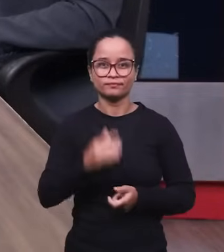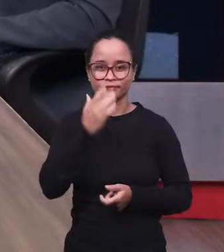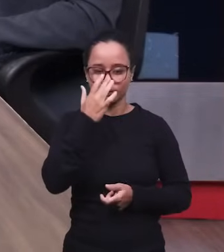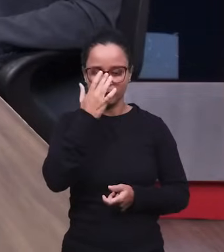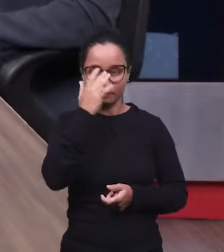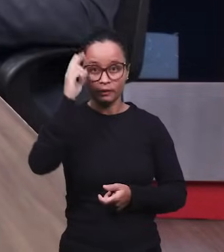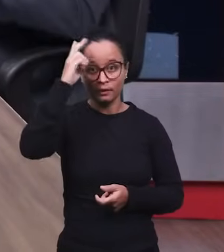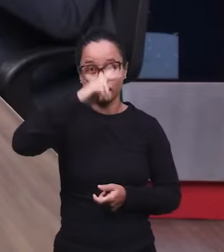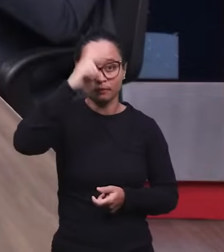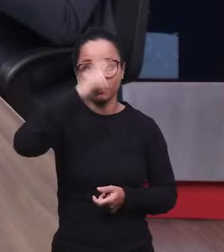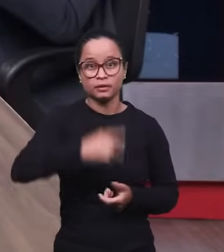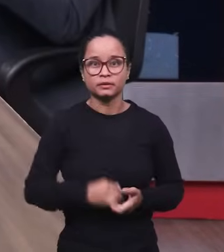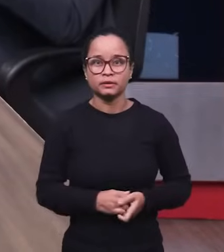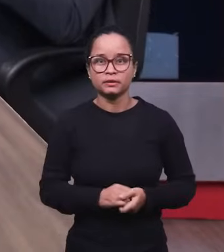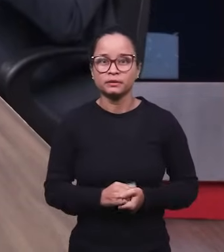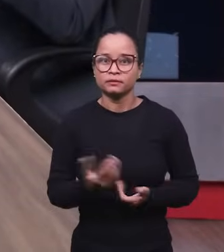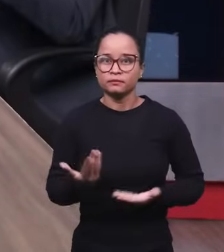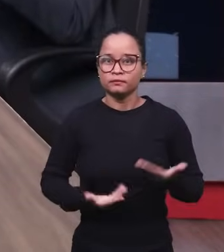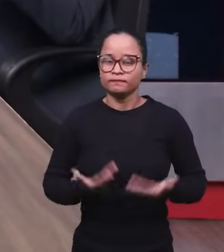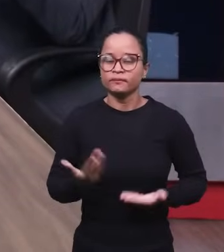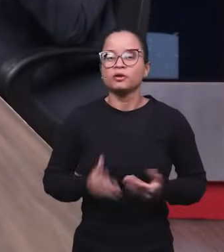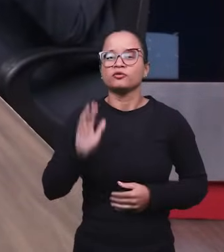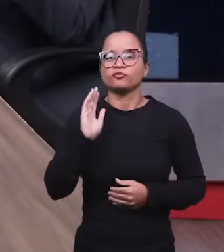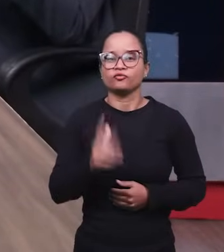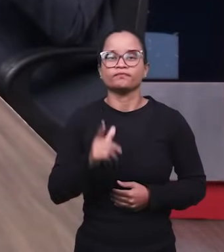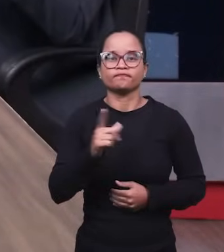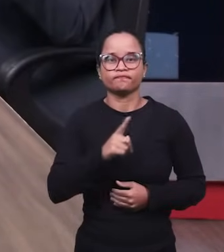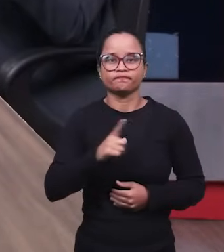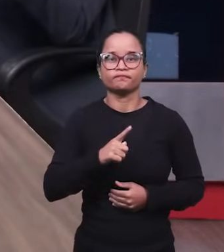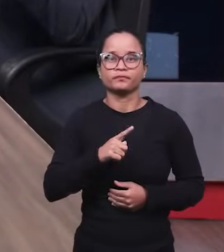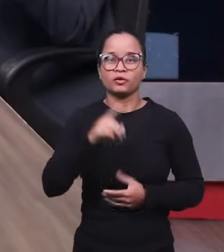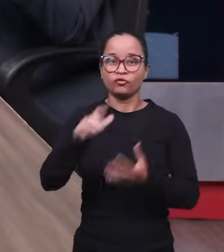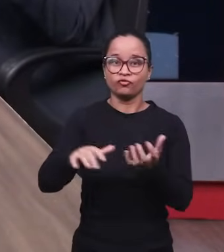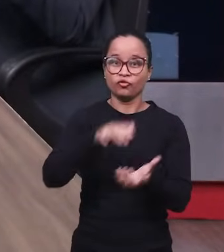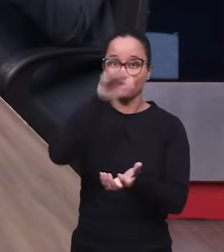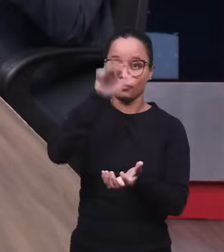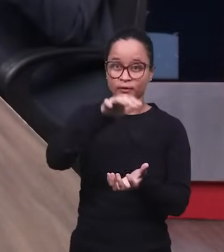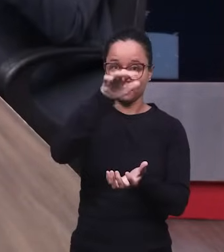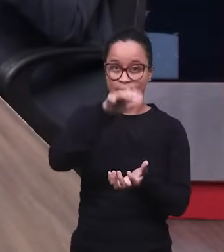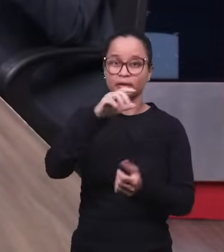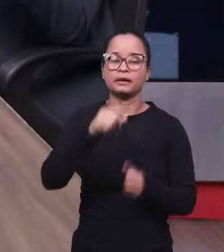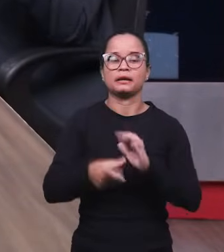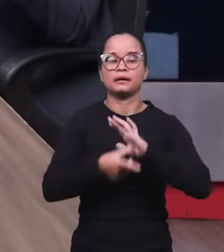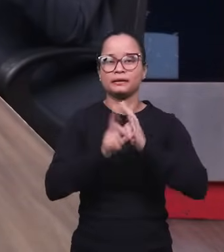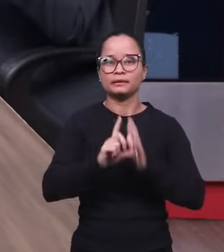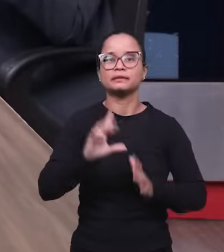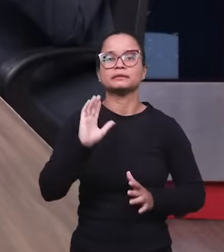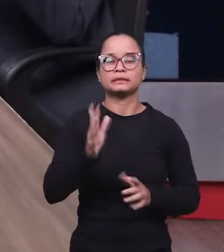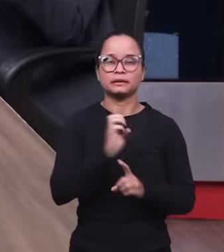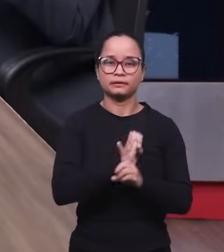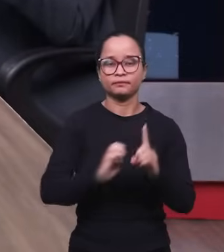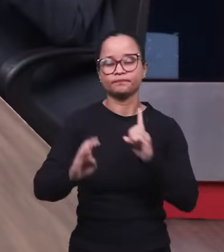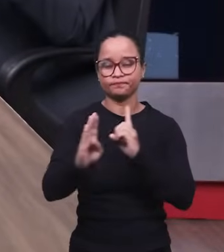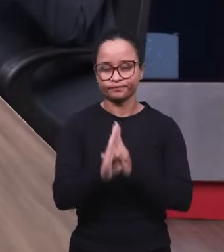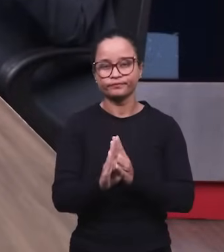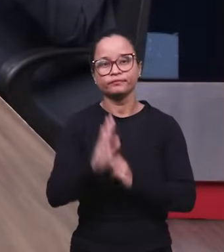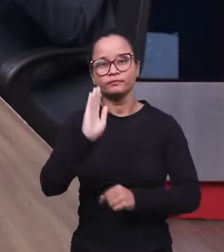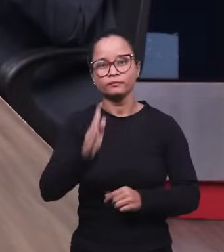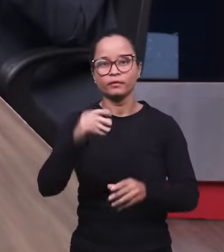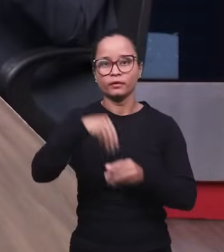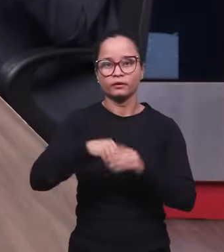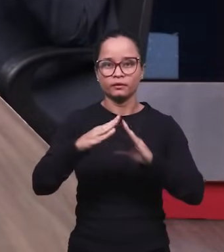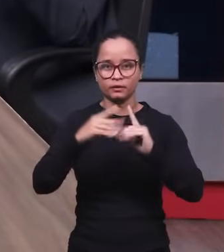bom. Lembrando que a igreja ela já tinha o recurso do satélite, sim, né, antes, né, na transmissão das escolas